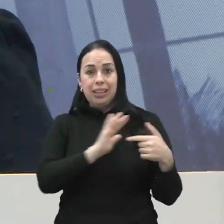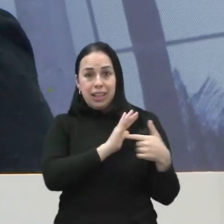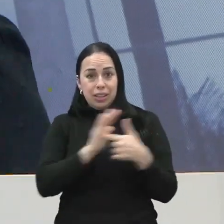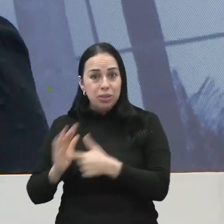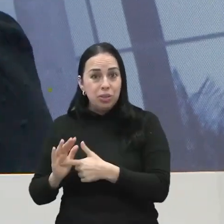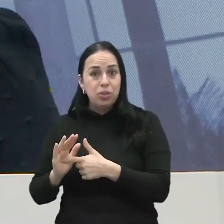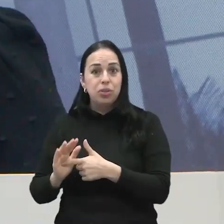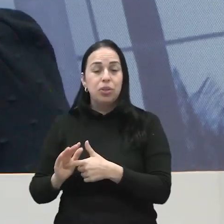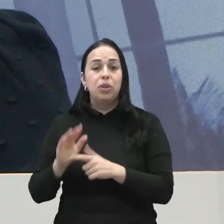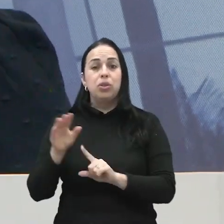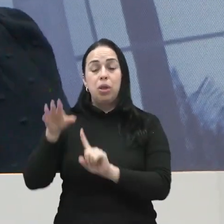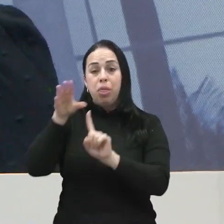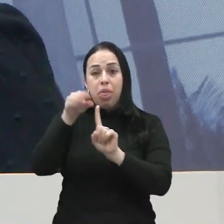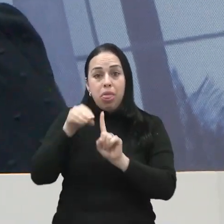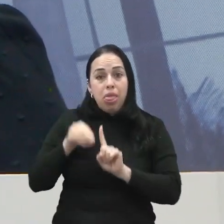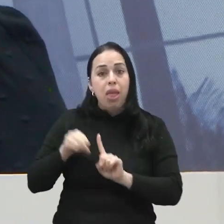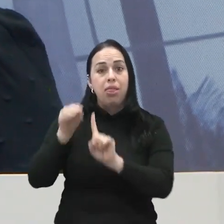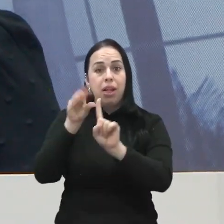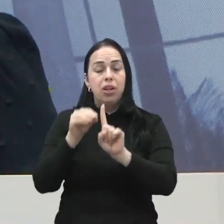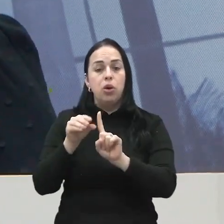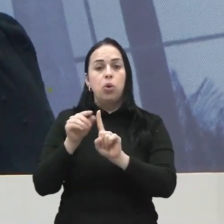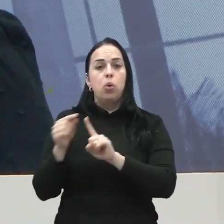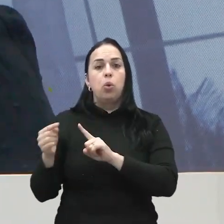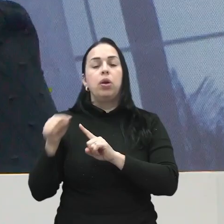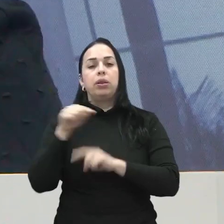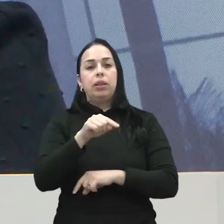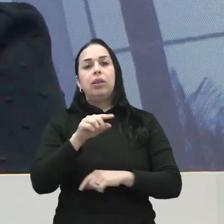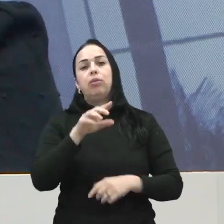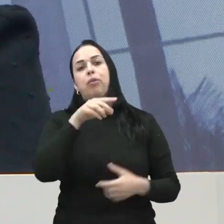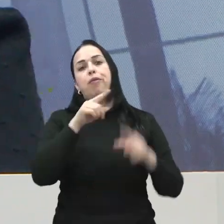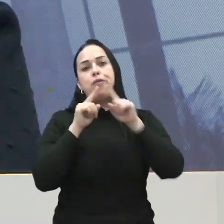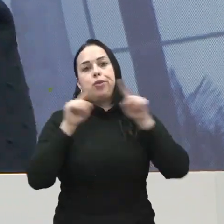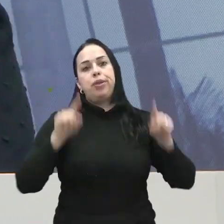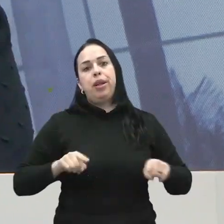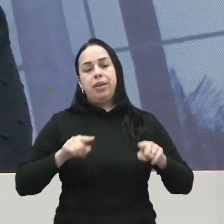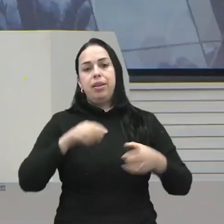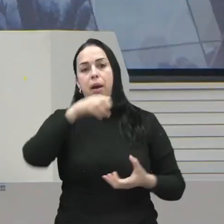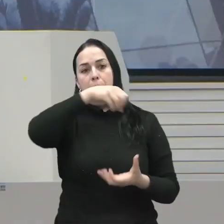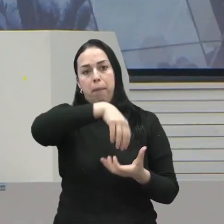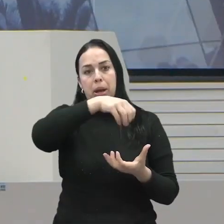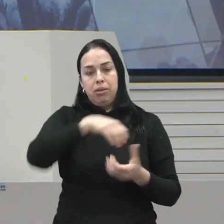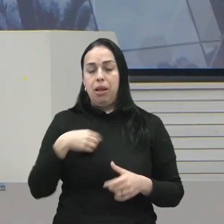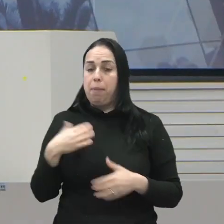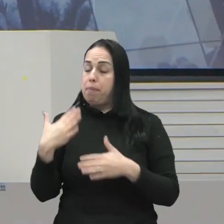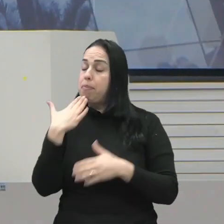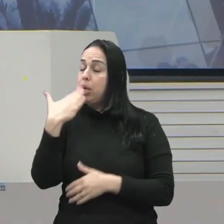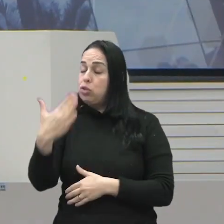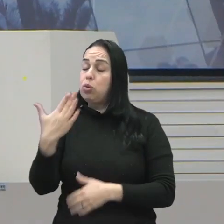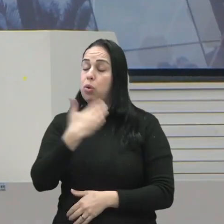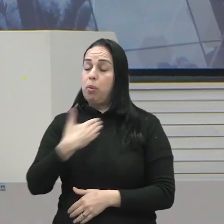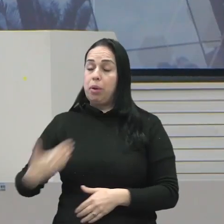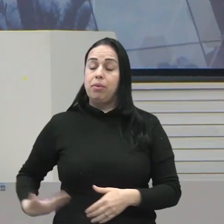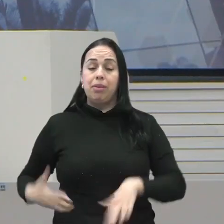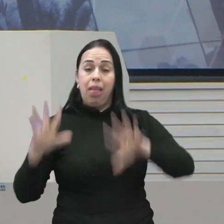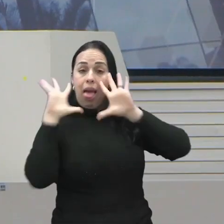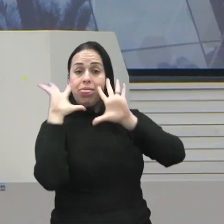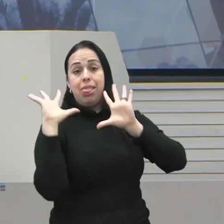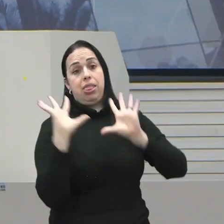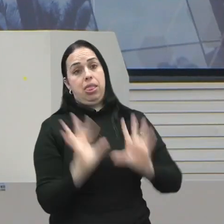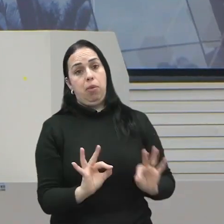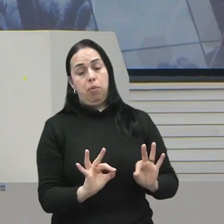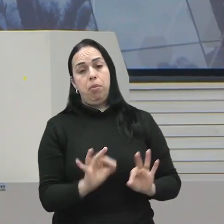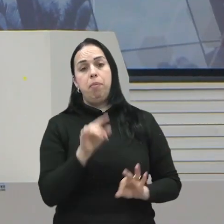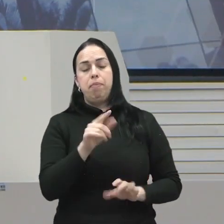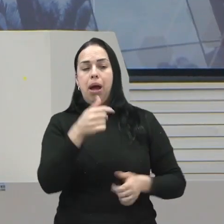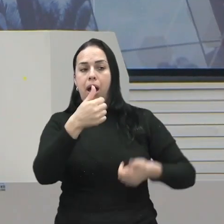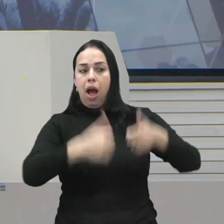denunciou possíveis casos de assédio moral contra funcionários da Urbana cidade. Ela pediu mais atenção das autoridades